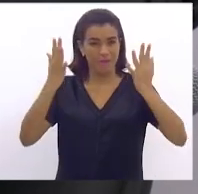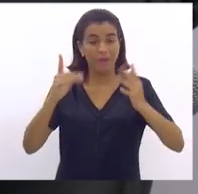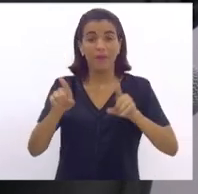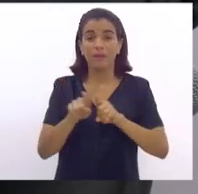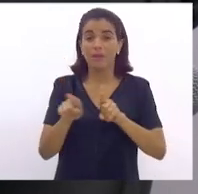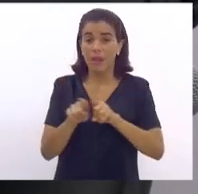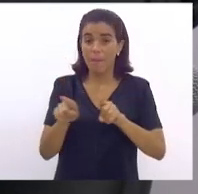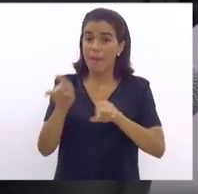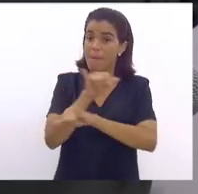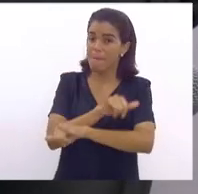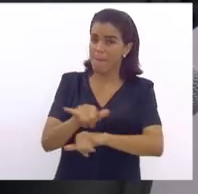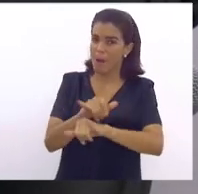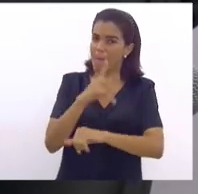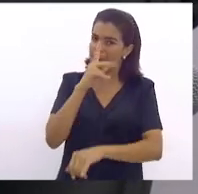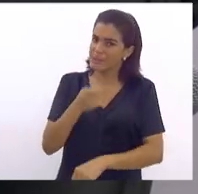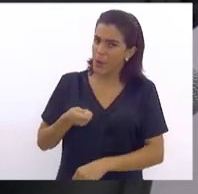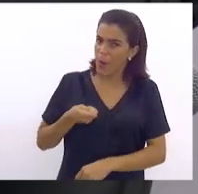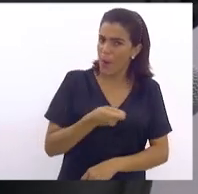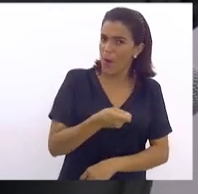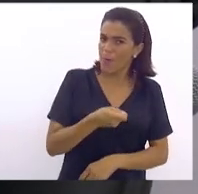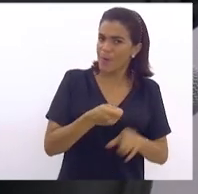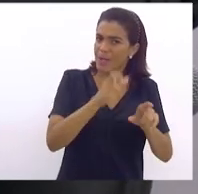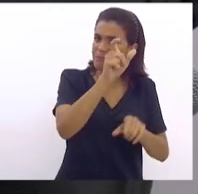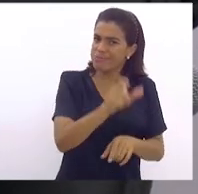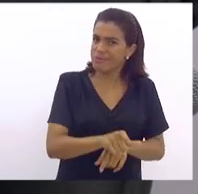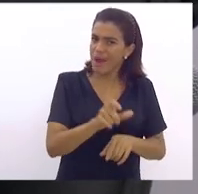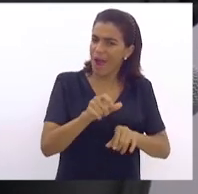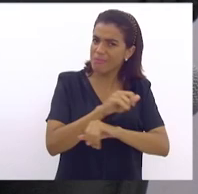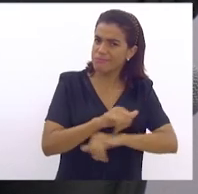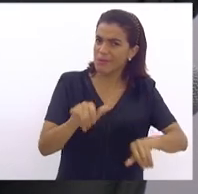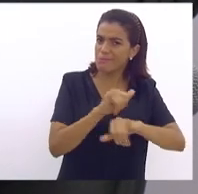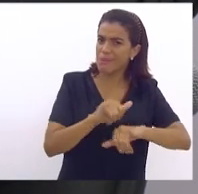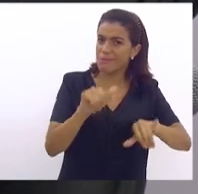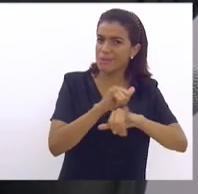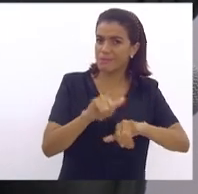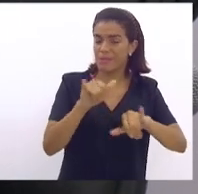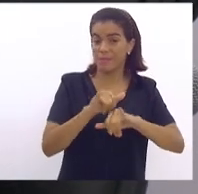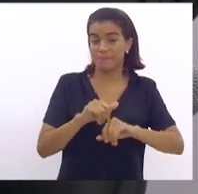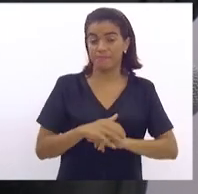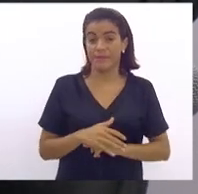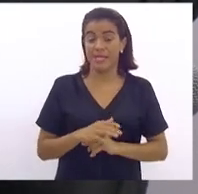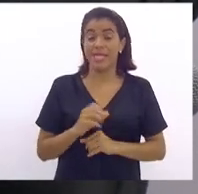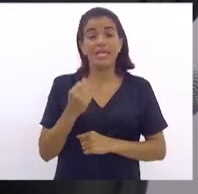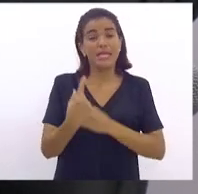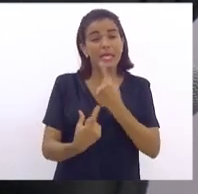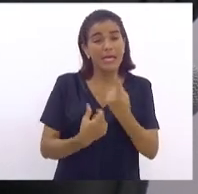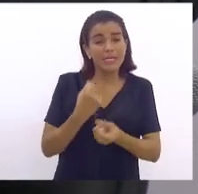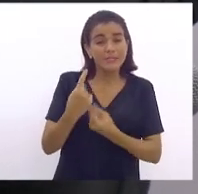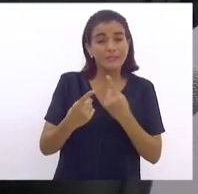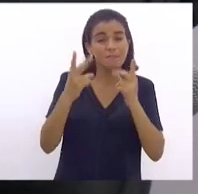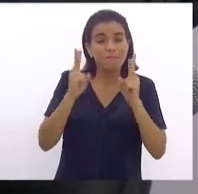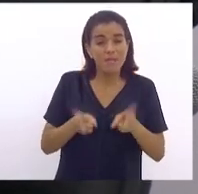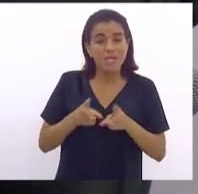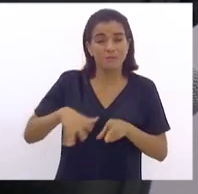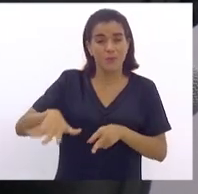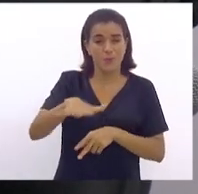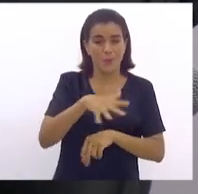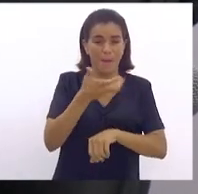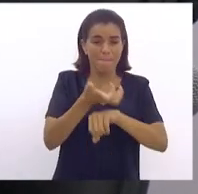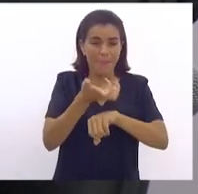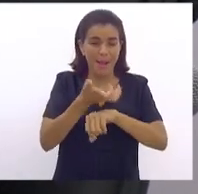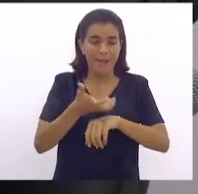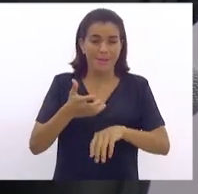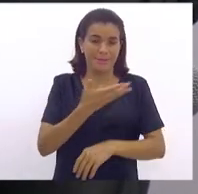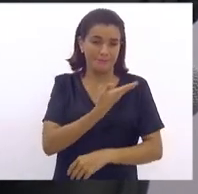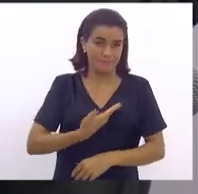realizar a campanha, impõe que o promotor realize a campanha. E, muitas vezes, nos eventos, mesmo em equipamento público, há um